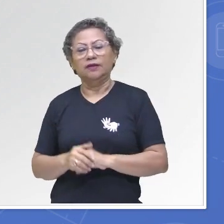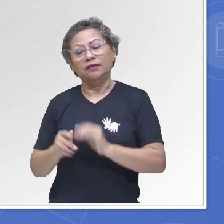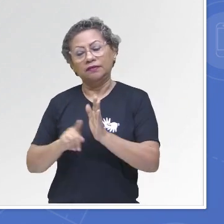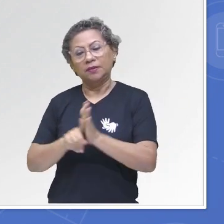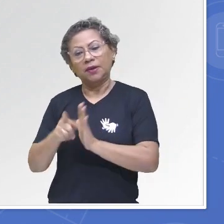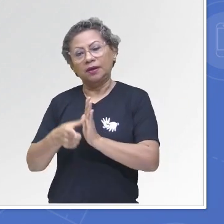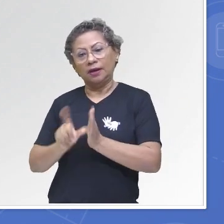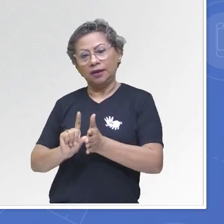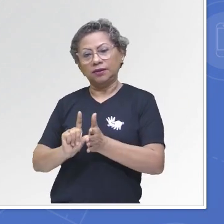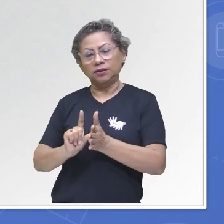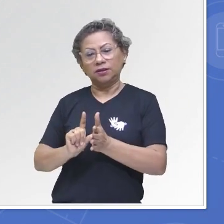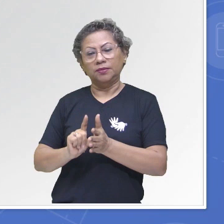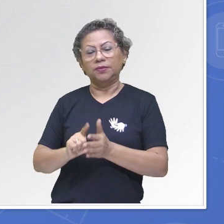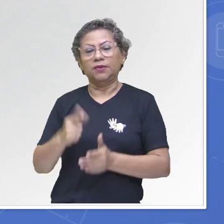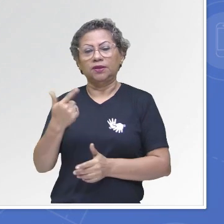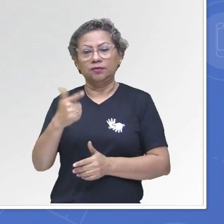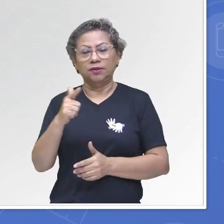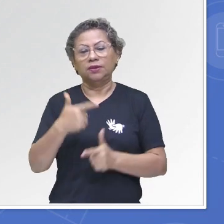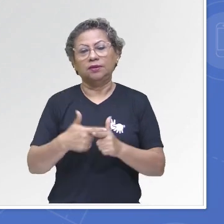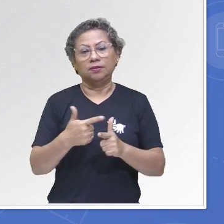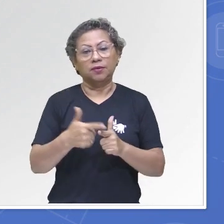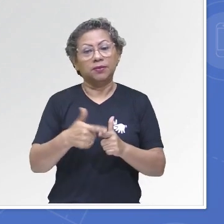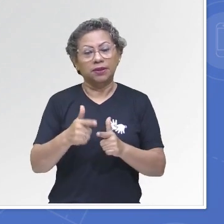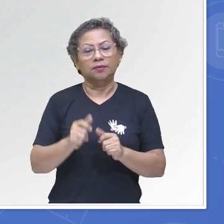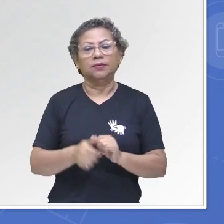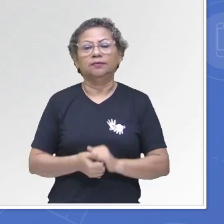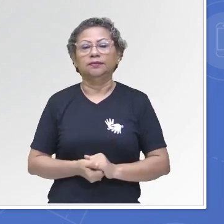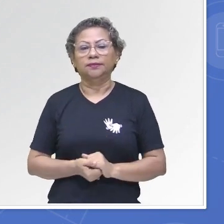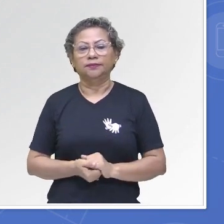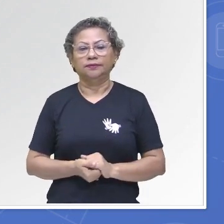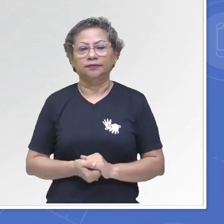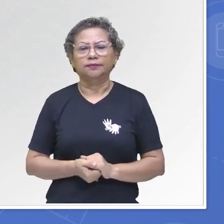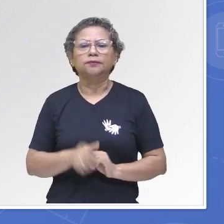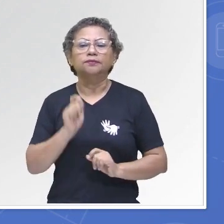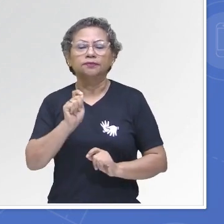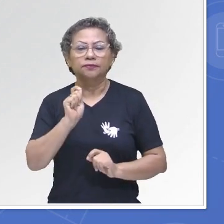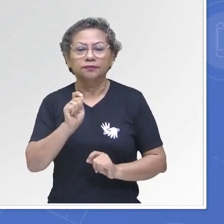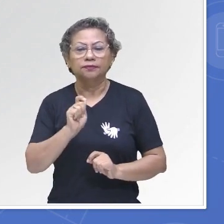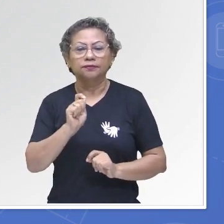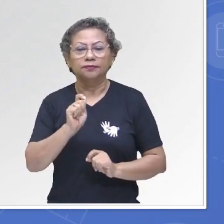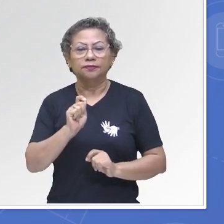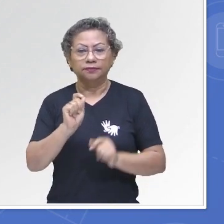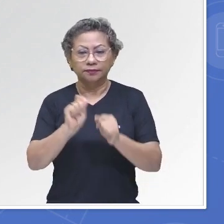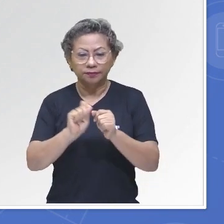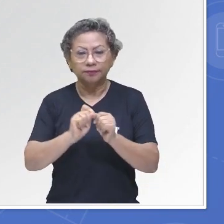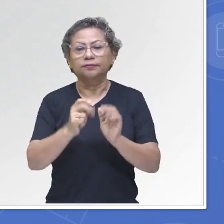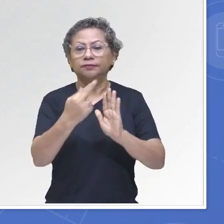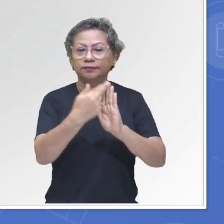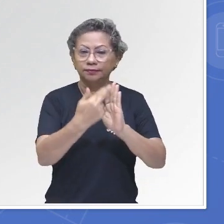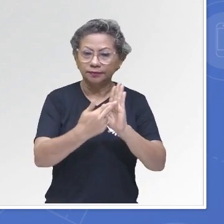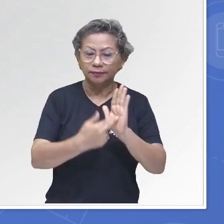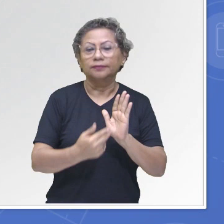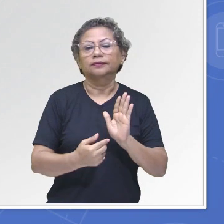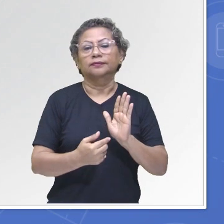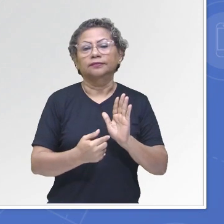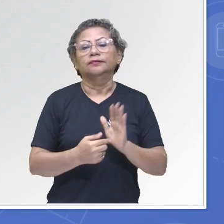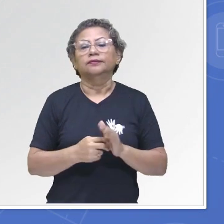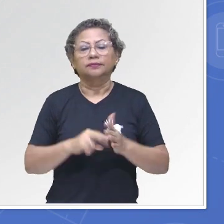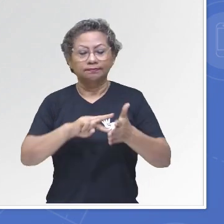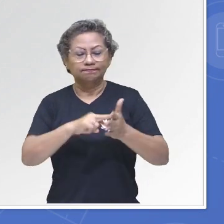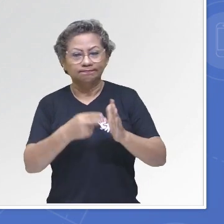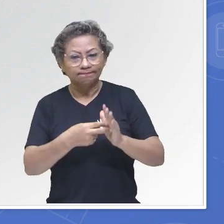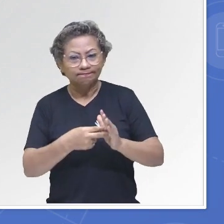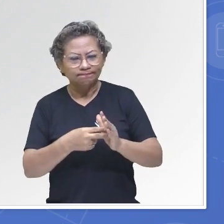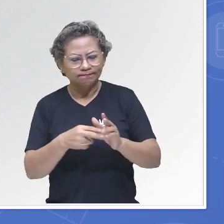não ter esse tipo de problema, foram criados critérios para a gente colher essa amostra.